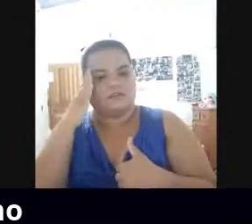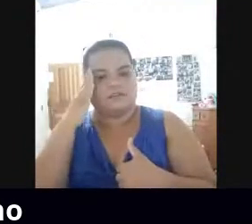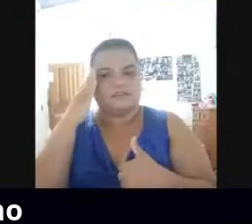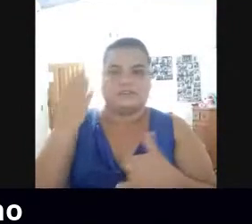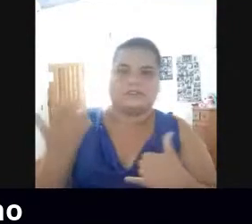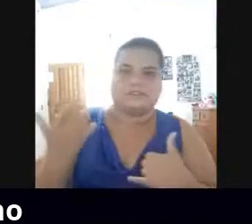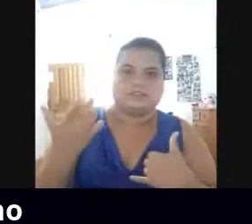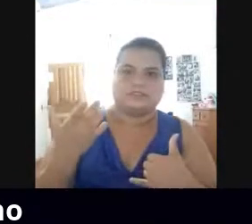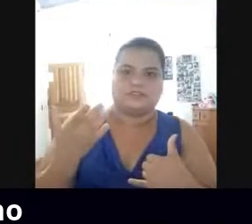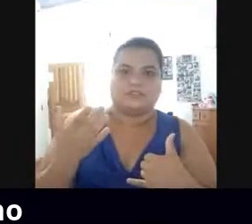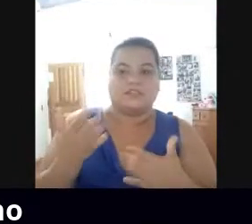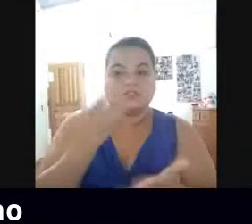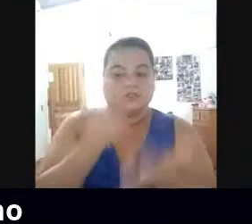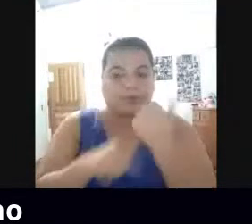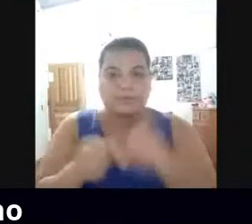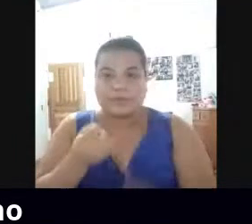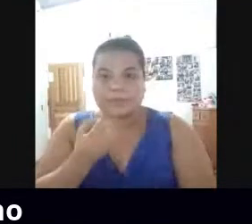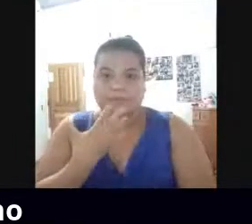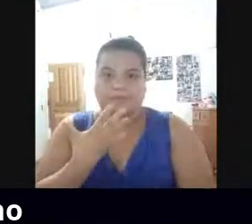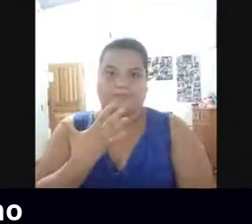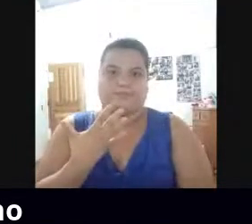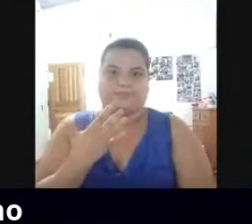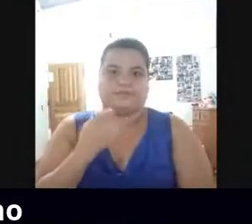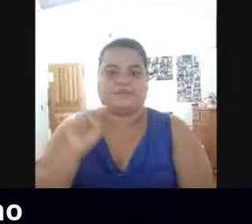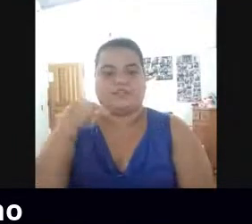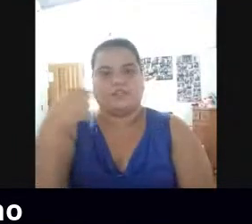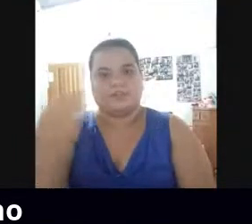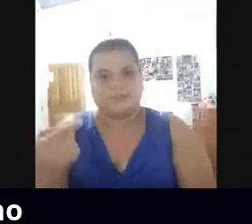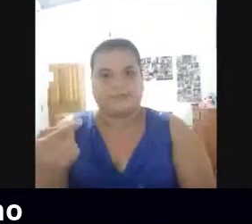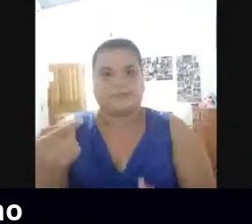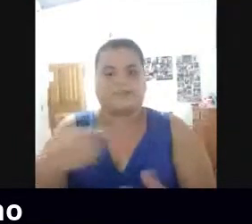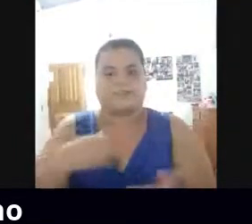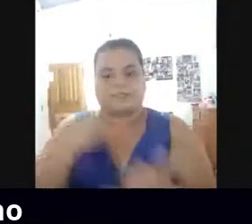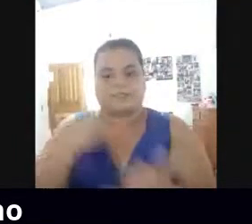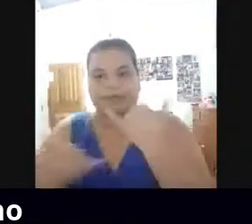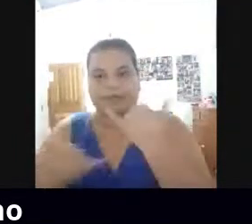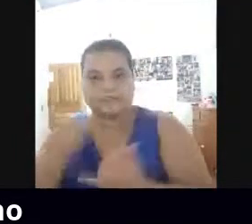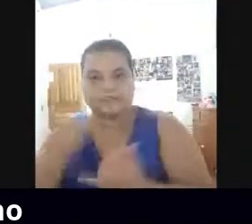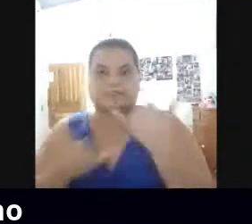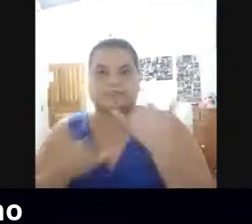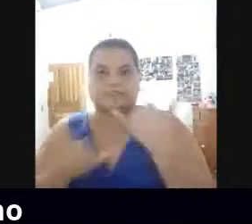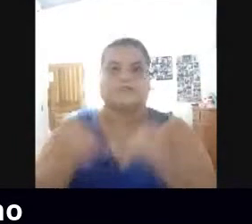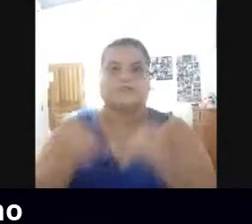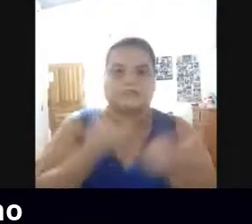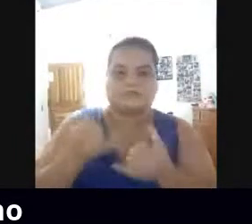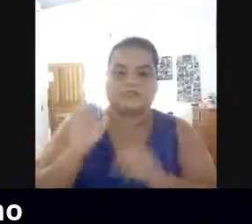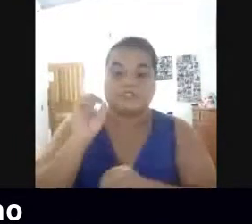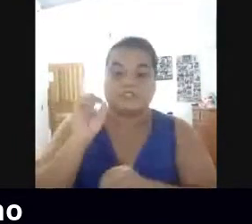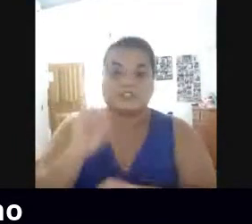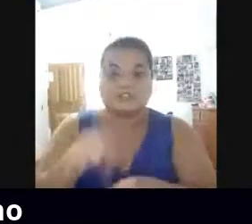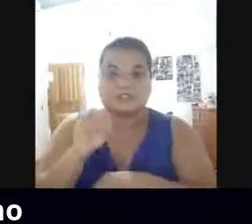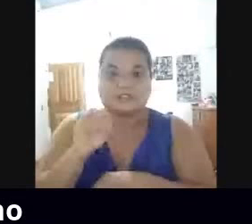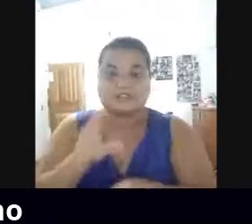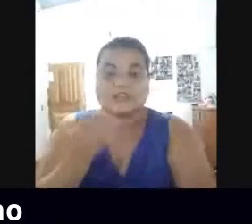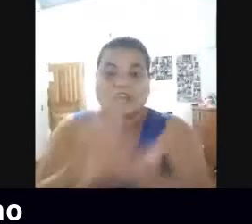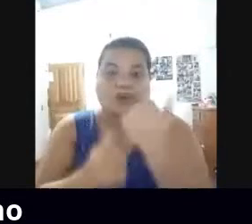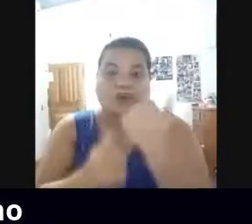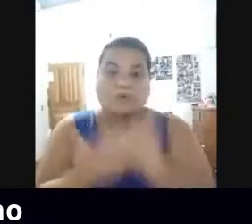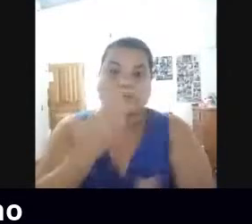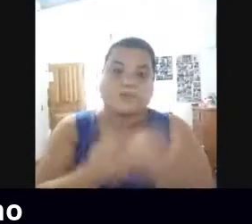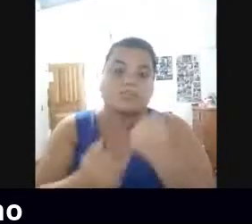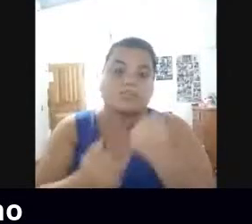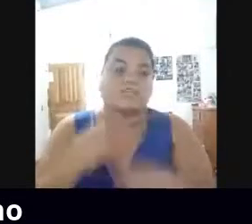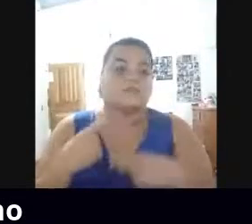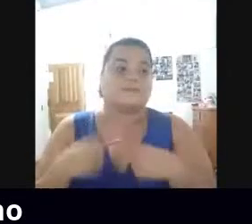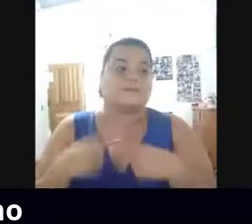Aos poucos, a gente vai inserindo alimentos também na brincadeira, para fazer dessensibilização. Como eu disse, às vezes a seletividade é porque